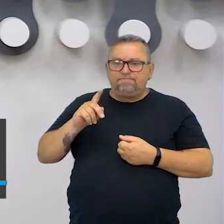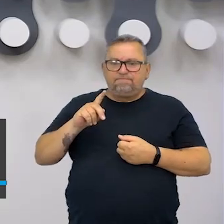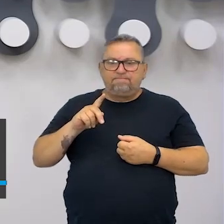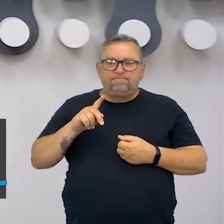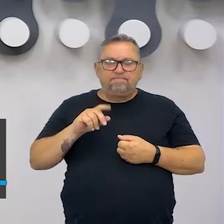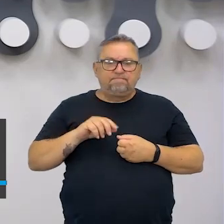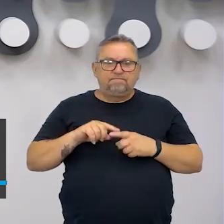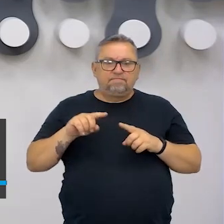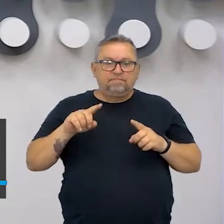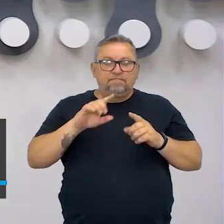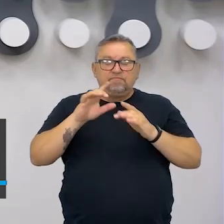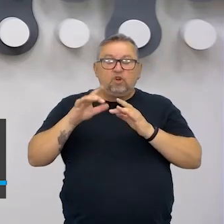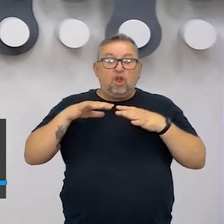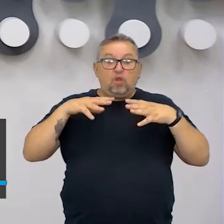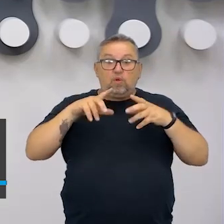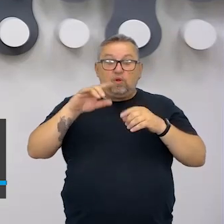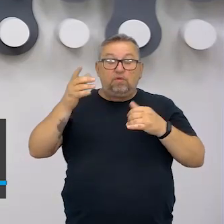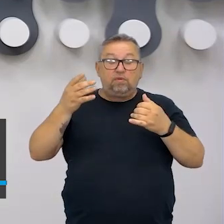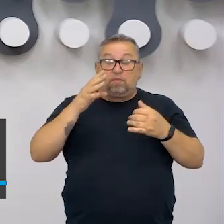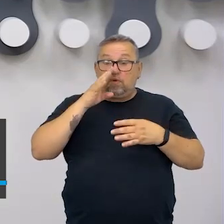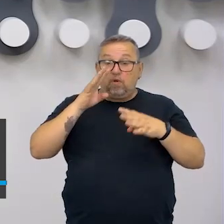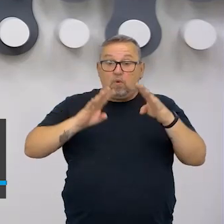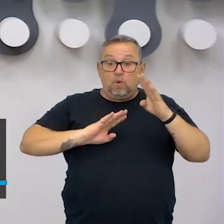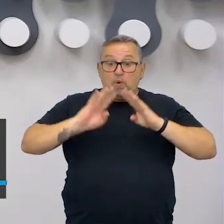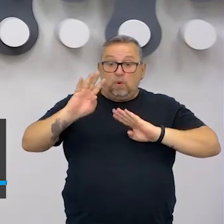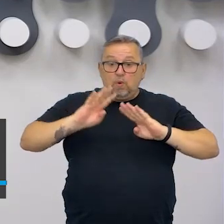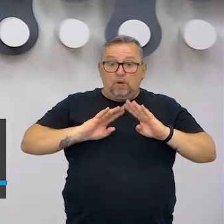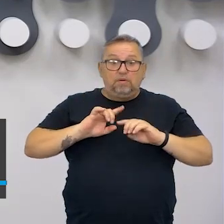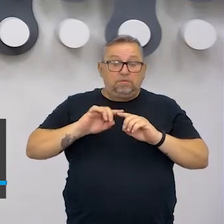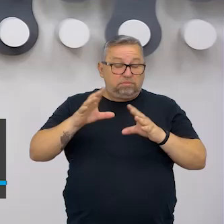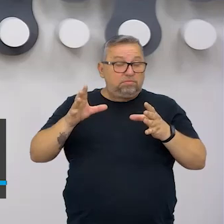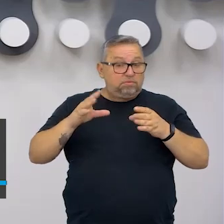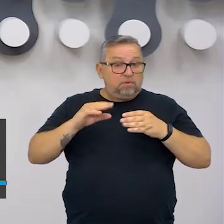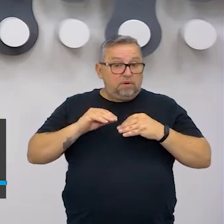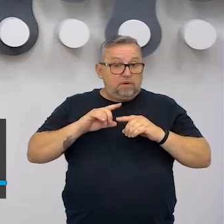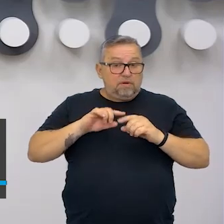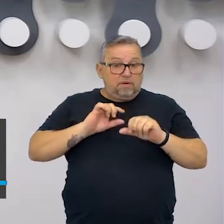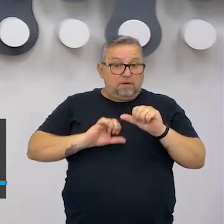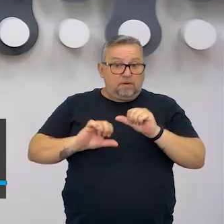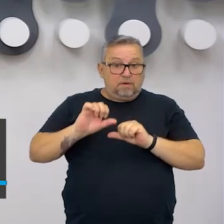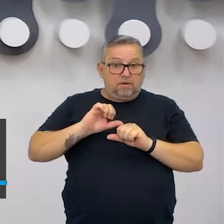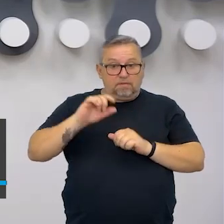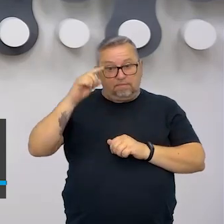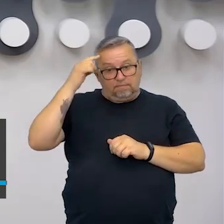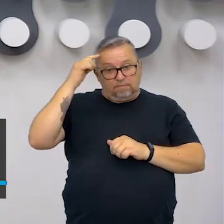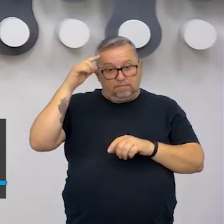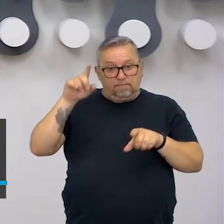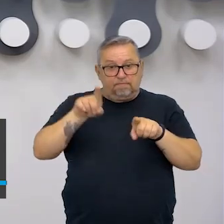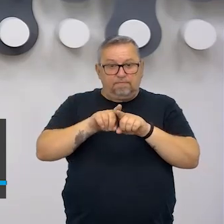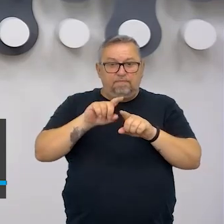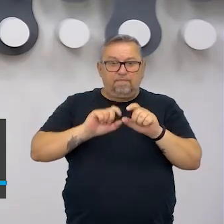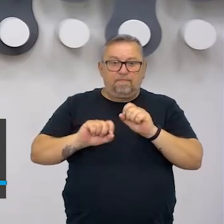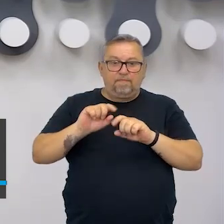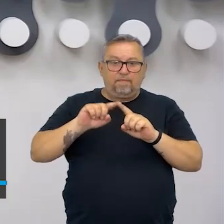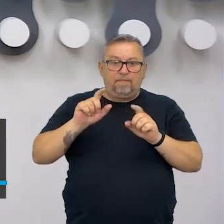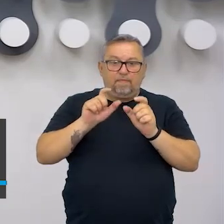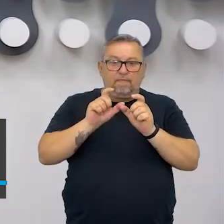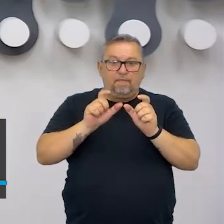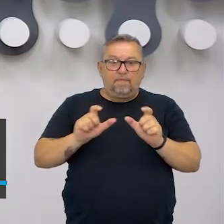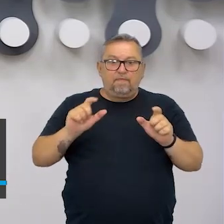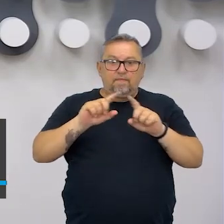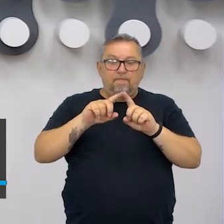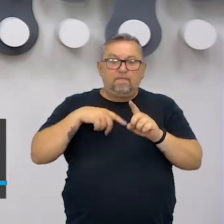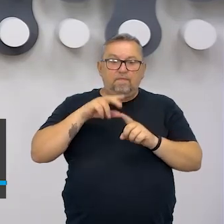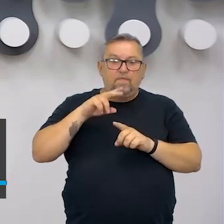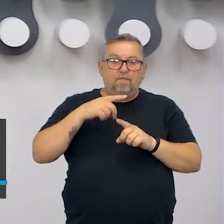essas relações todas, e isso tudo vai acabar se transformando nas minhas ideias e nas palavras que eu